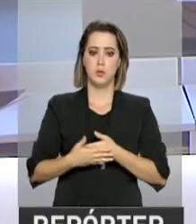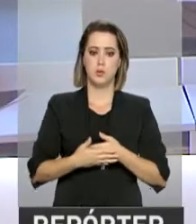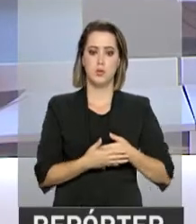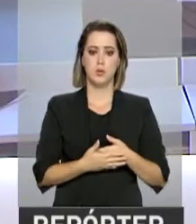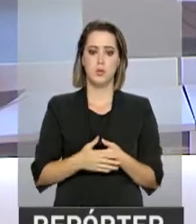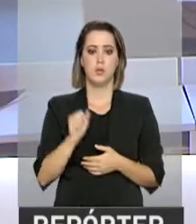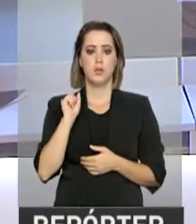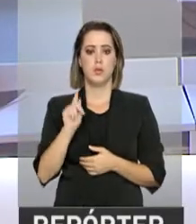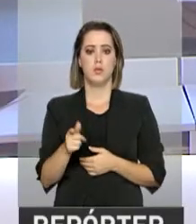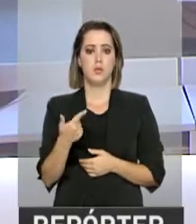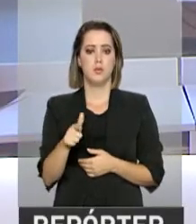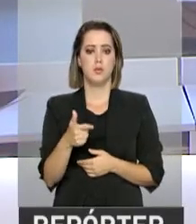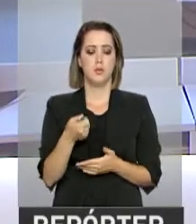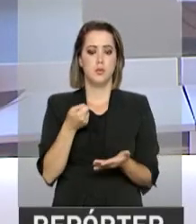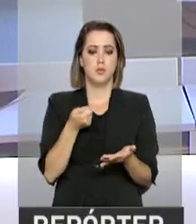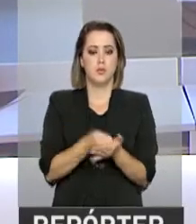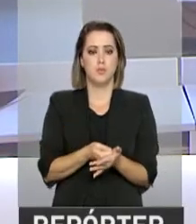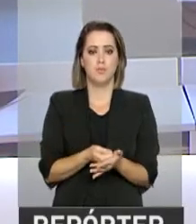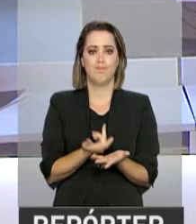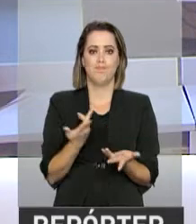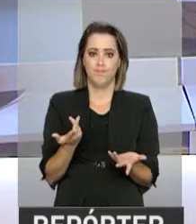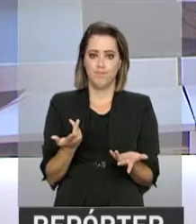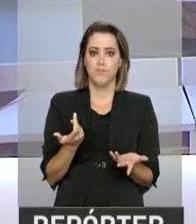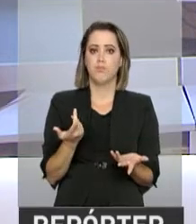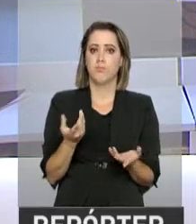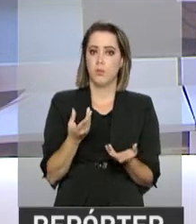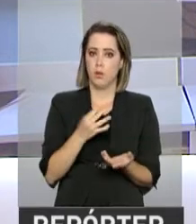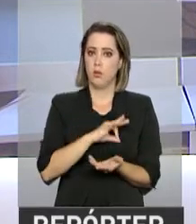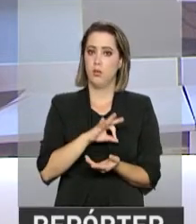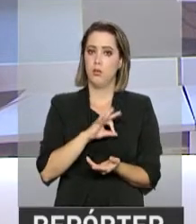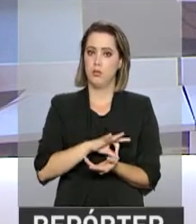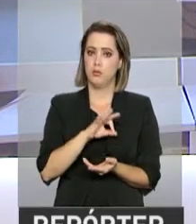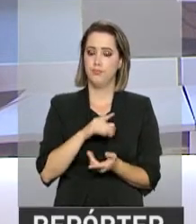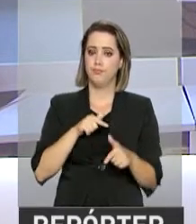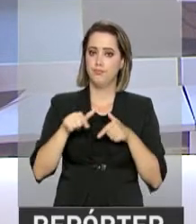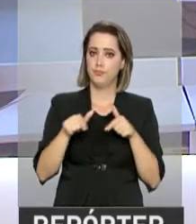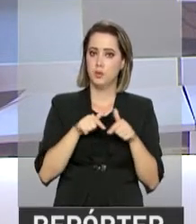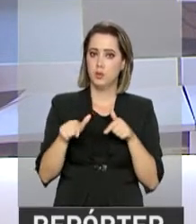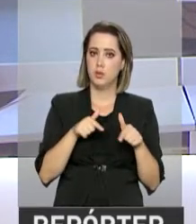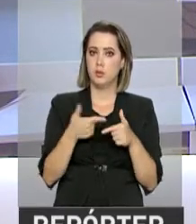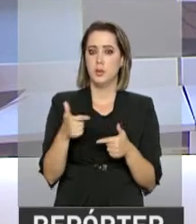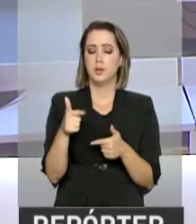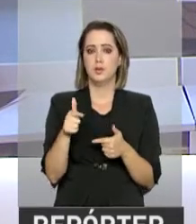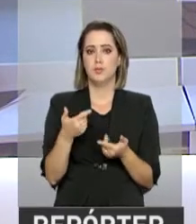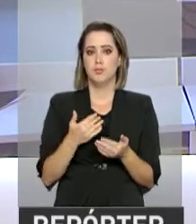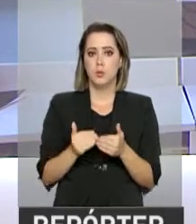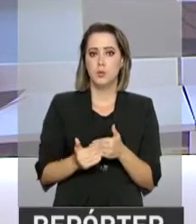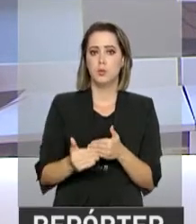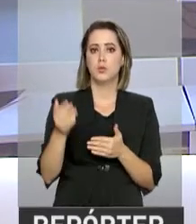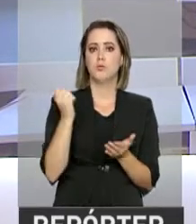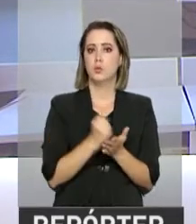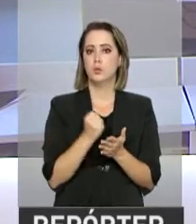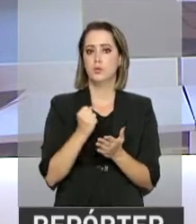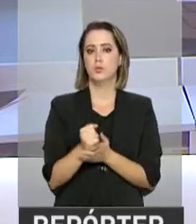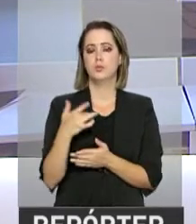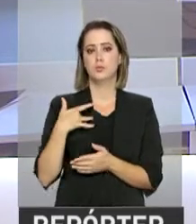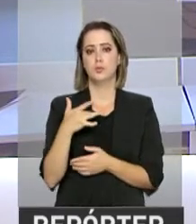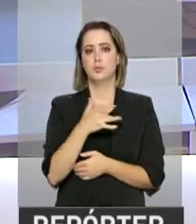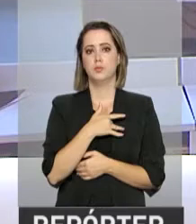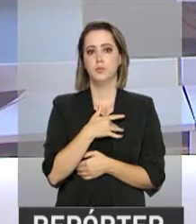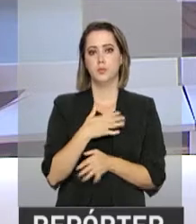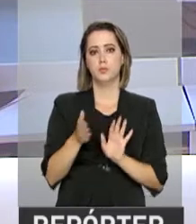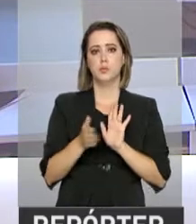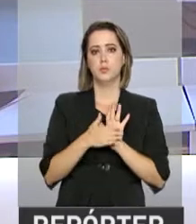Aposentados sem dinheiro para pagar as contas, servidores com dificuldade para manter planos de saúde. A proposta da reforma da Previdência vem